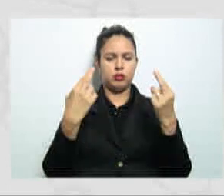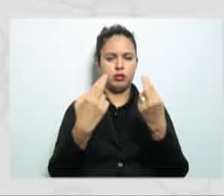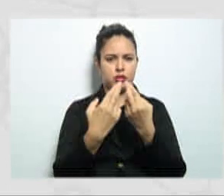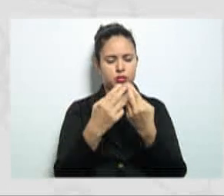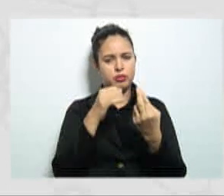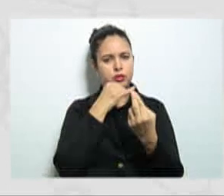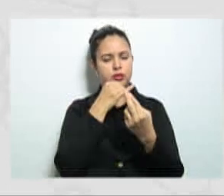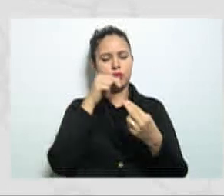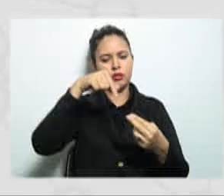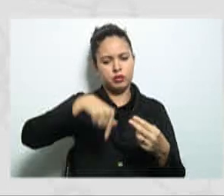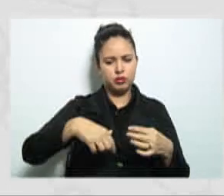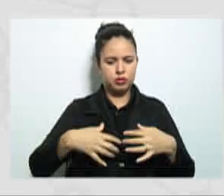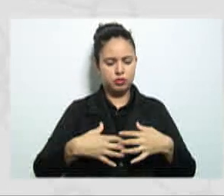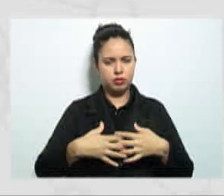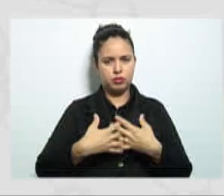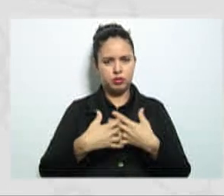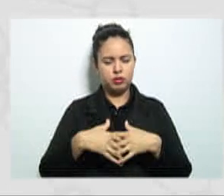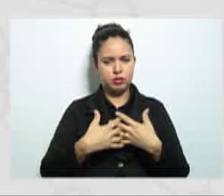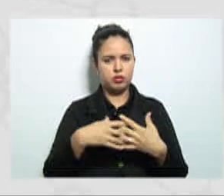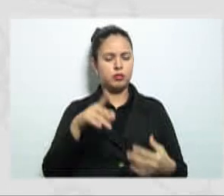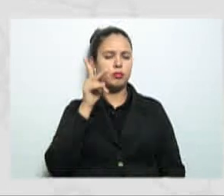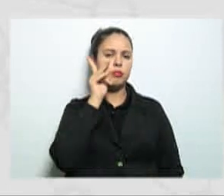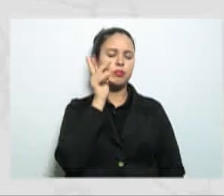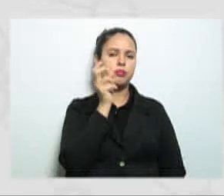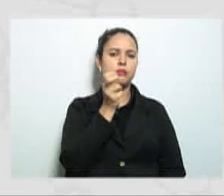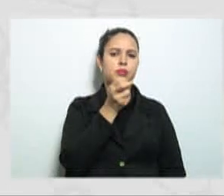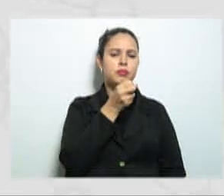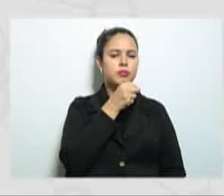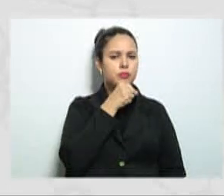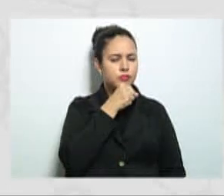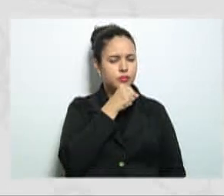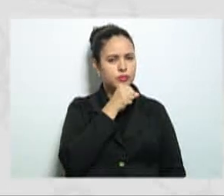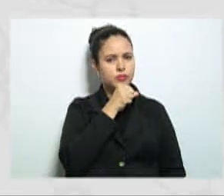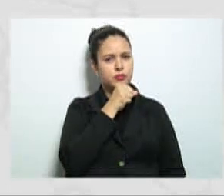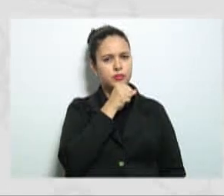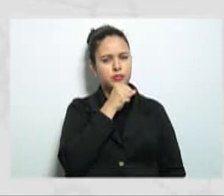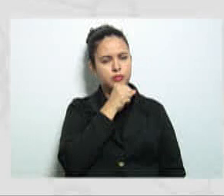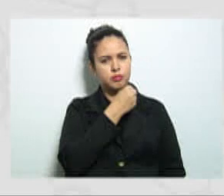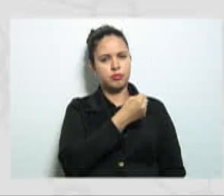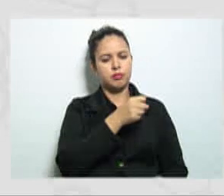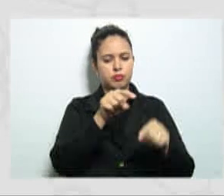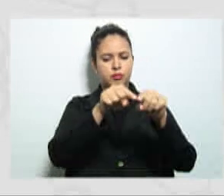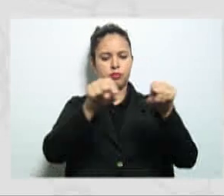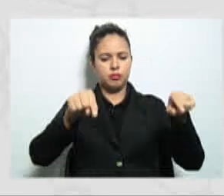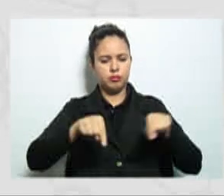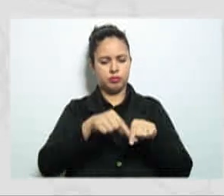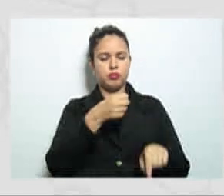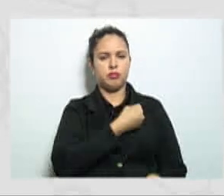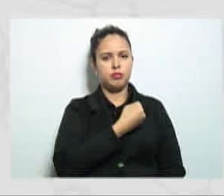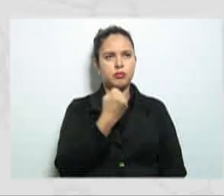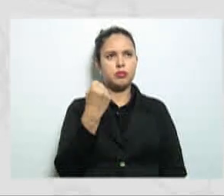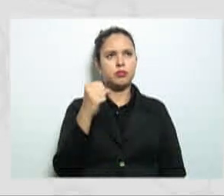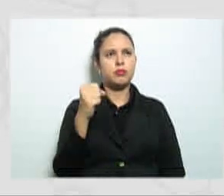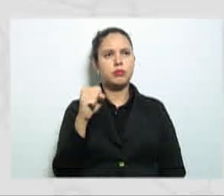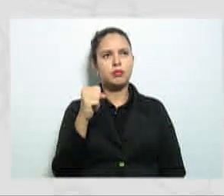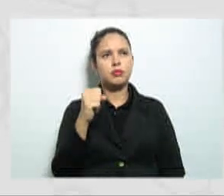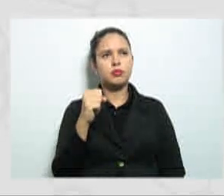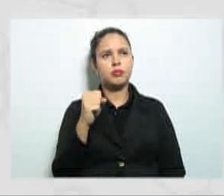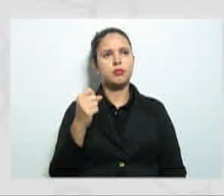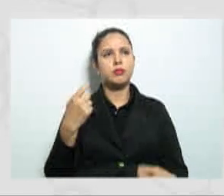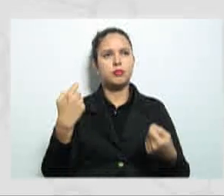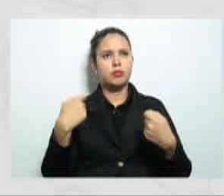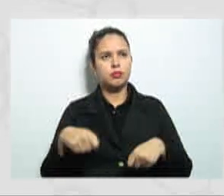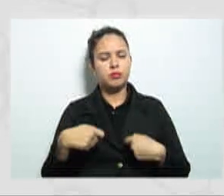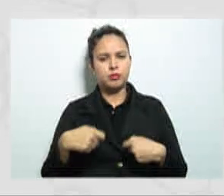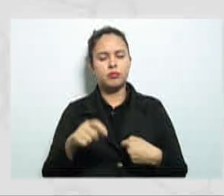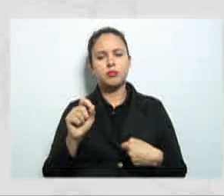IFRO, Campus Porto Velho, Zona Norte, na sala de número 8. Também é preciso a relação e identificação